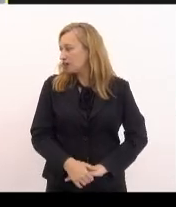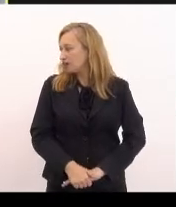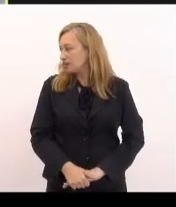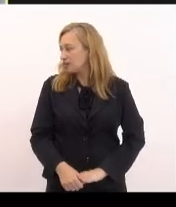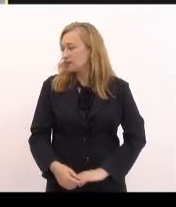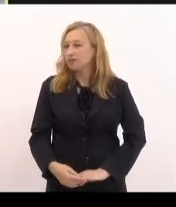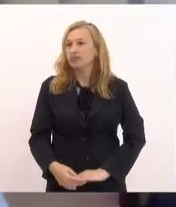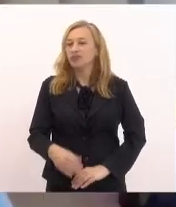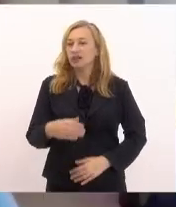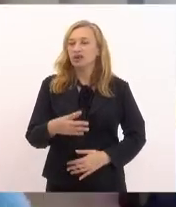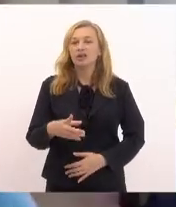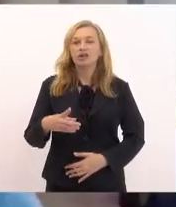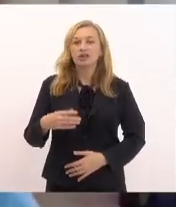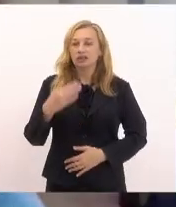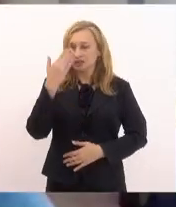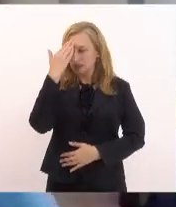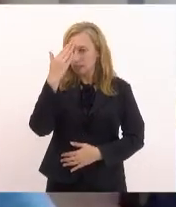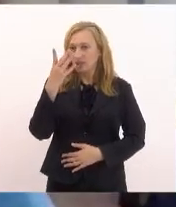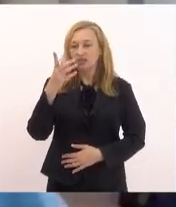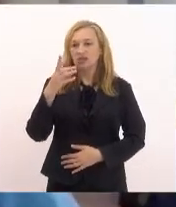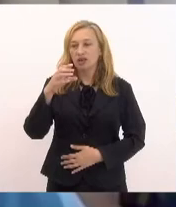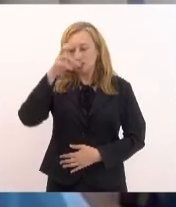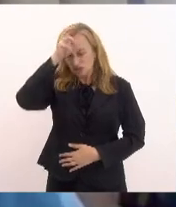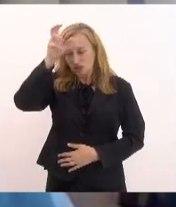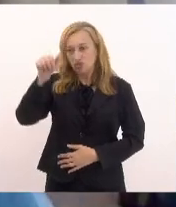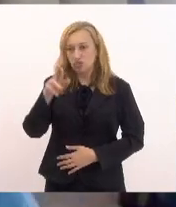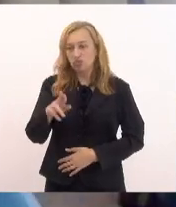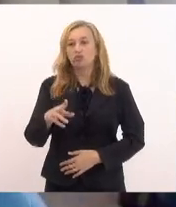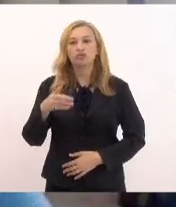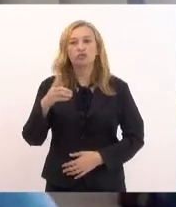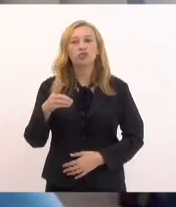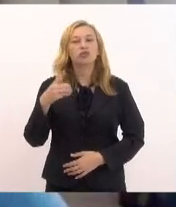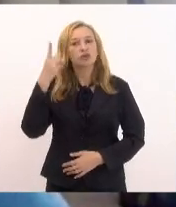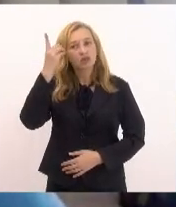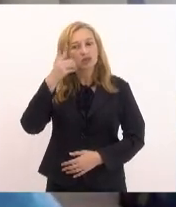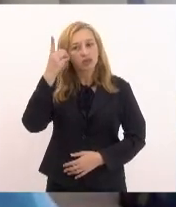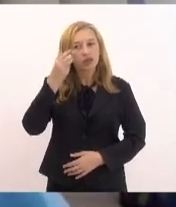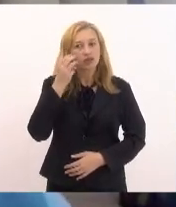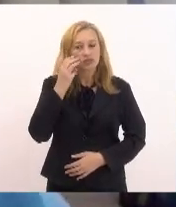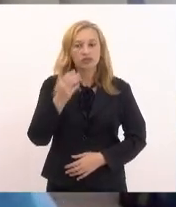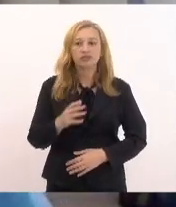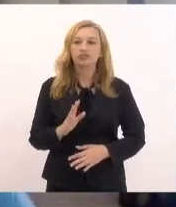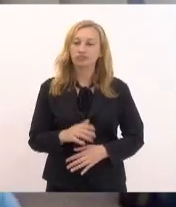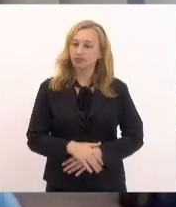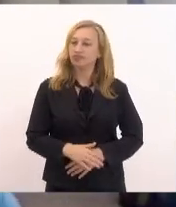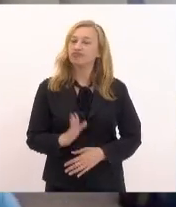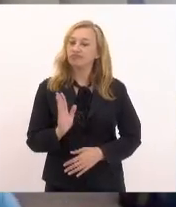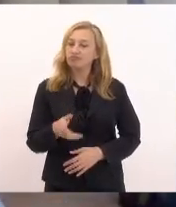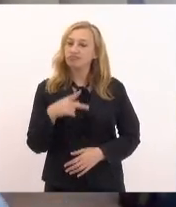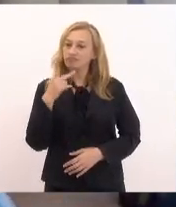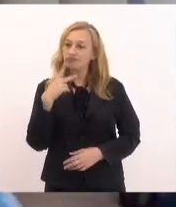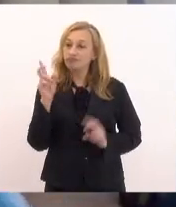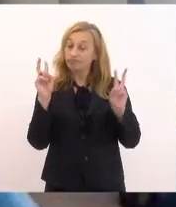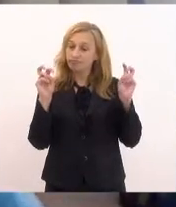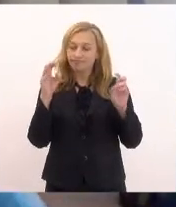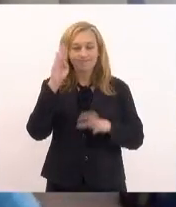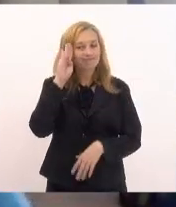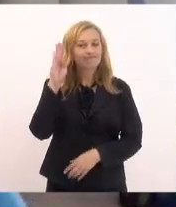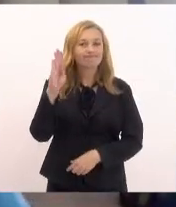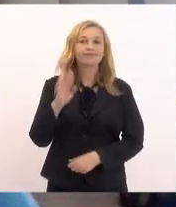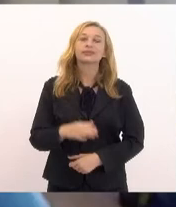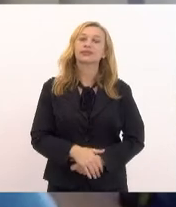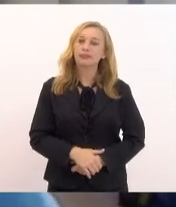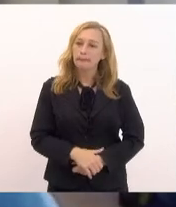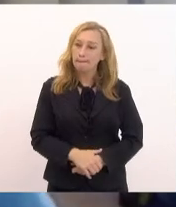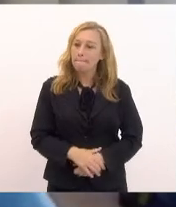Boa tarde, deputado Tiaju. Boa tarde, deputado Valdec Carneiro, que me antecedeu e já tratando de um tema fundamental